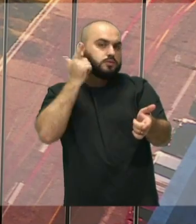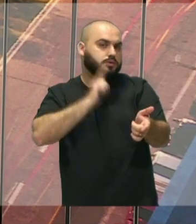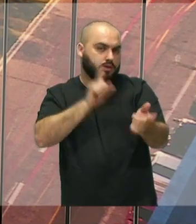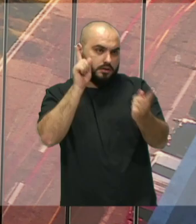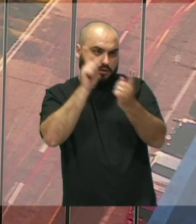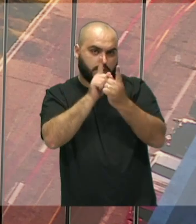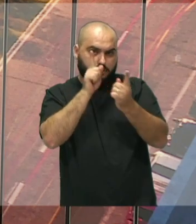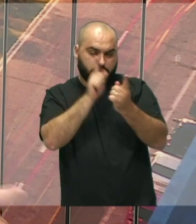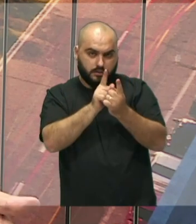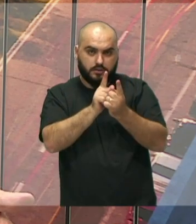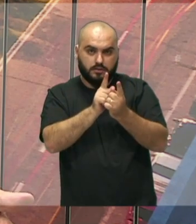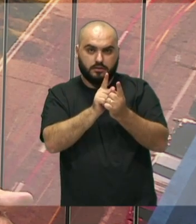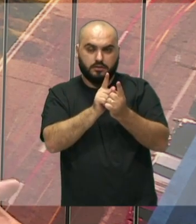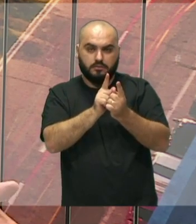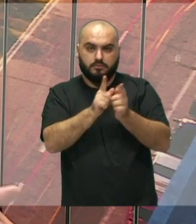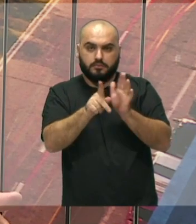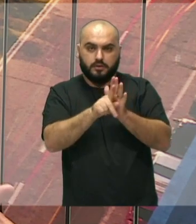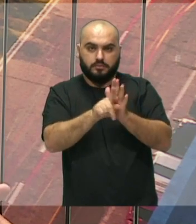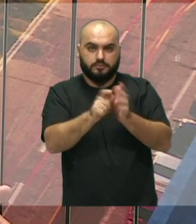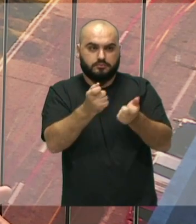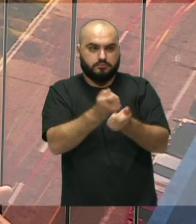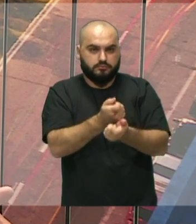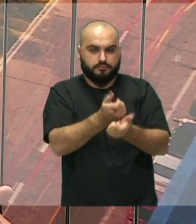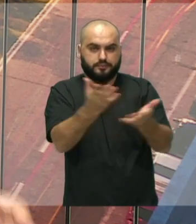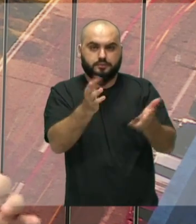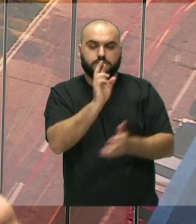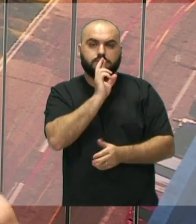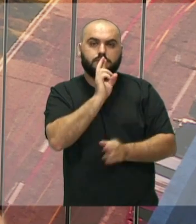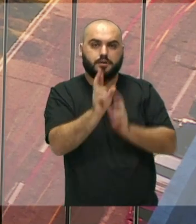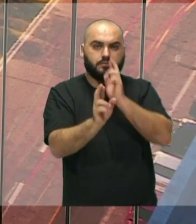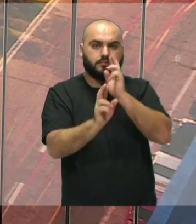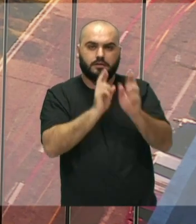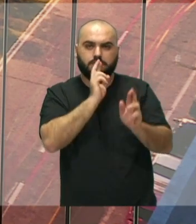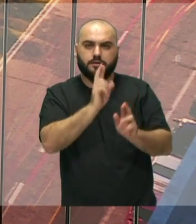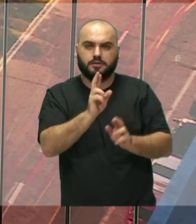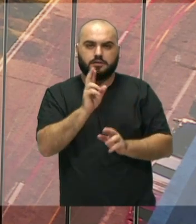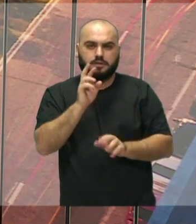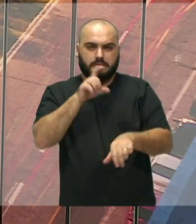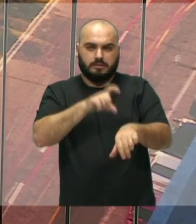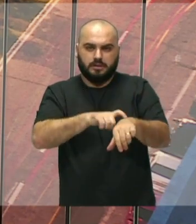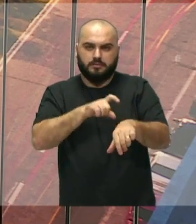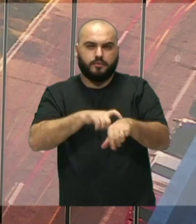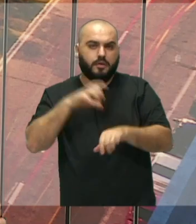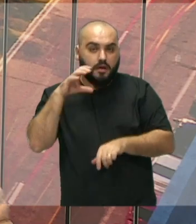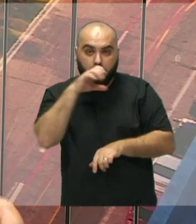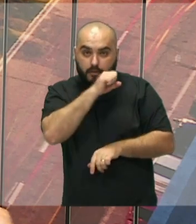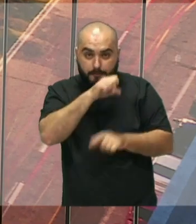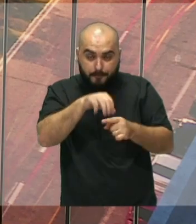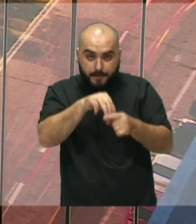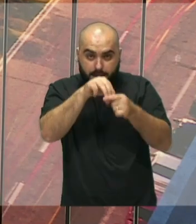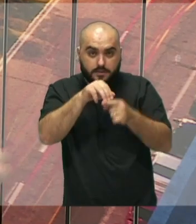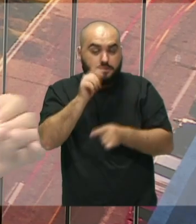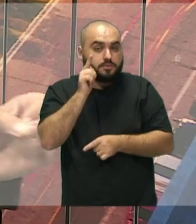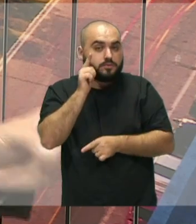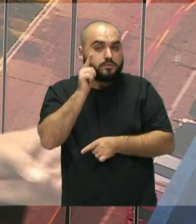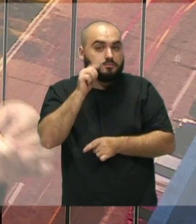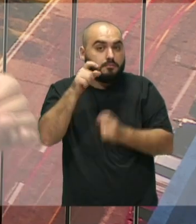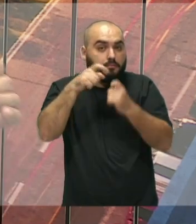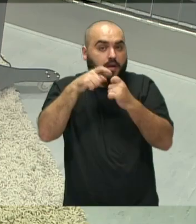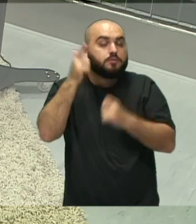demanda e proporcionar resultados em tempo hábil para que os médicos possam tomar decisões